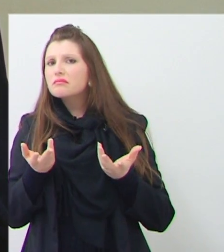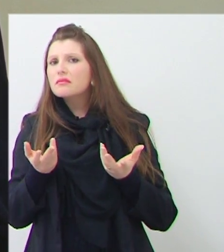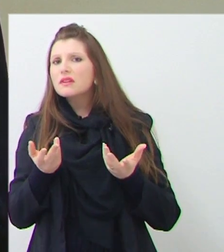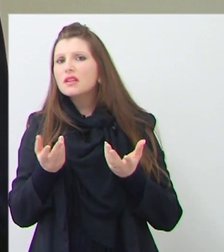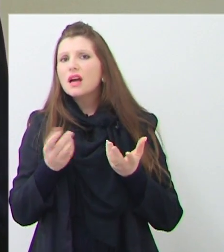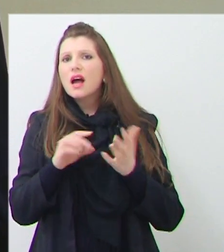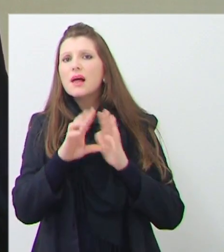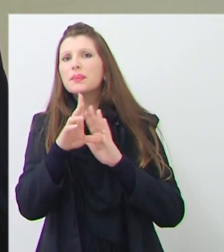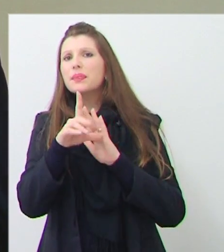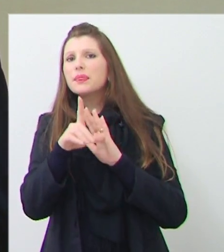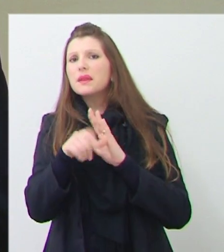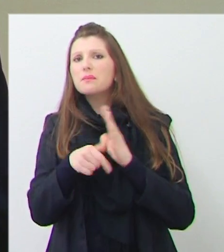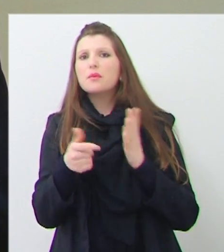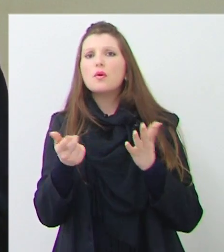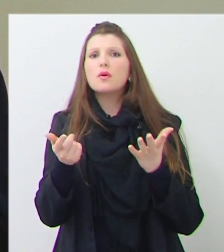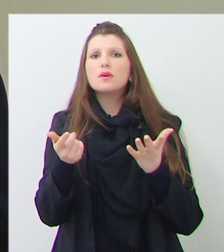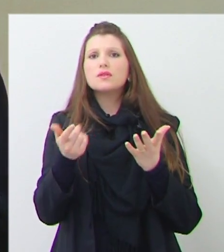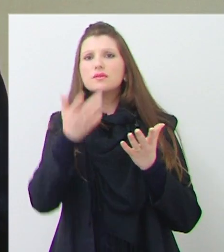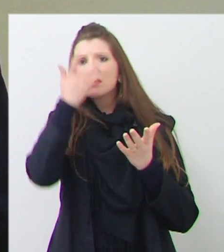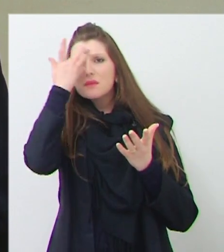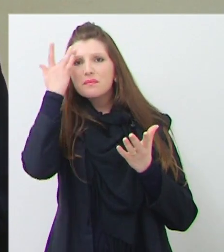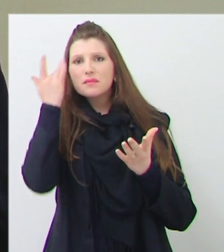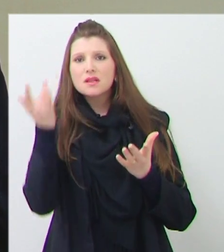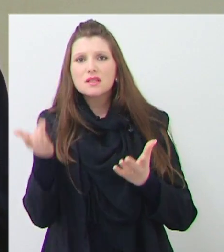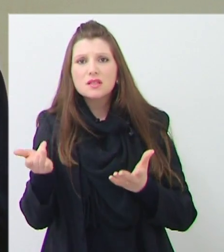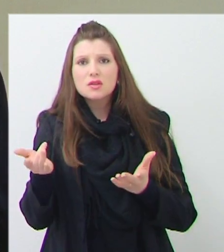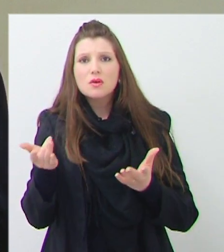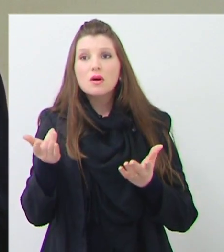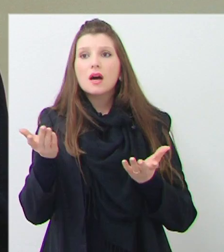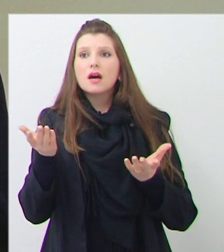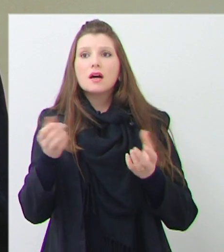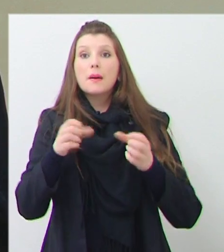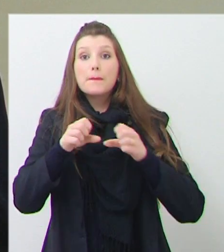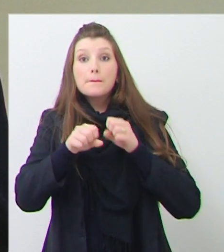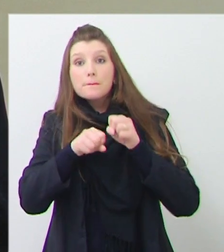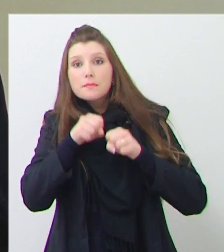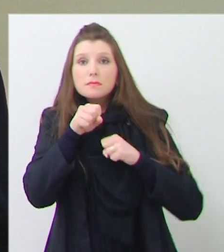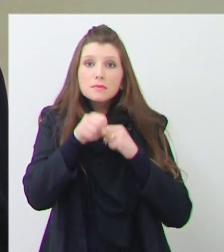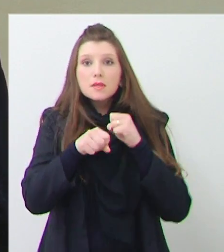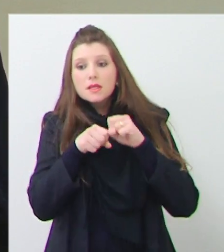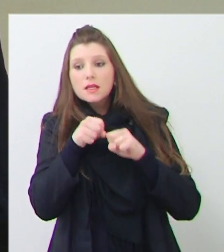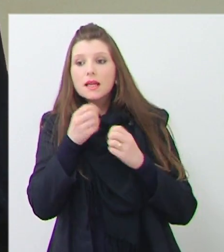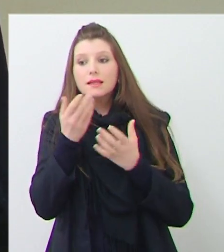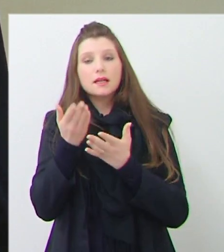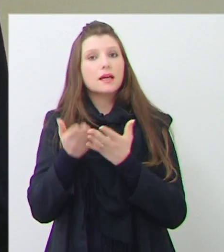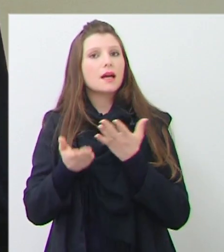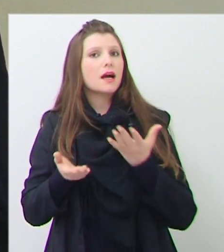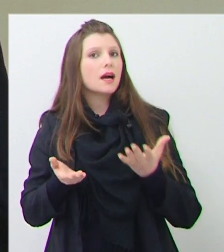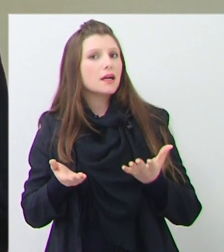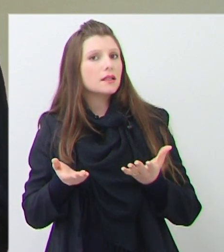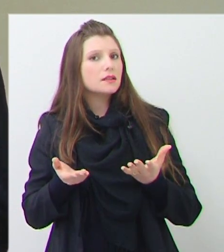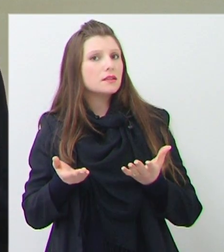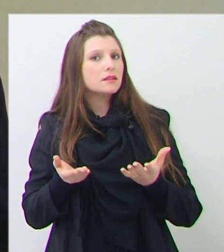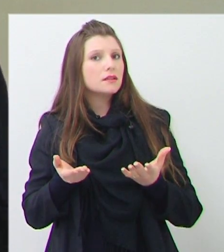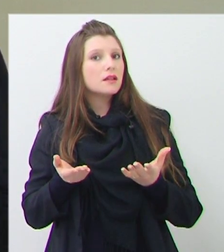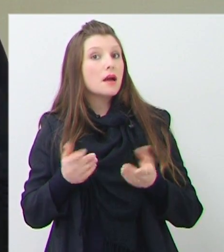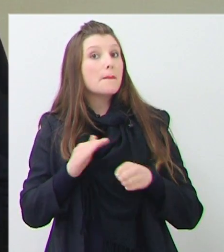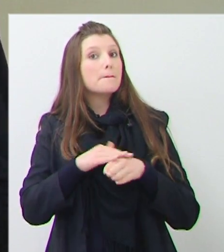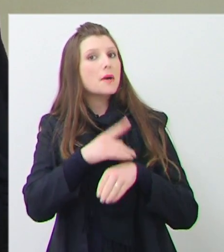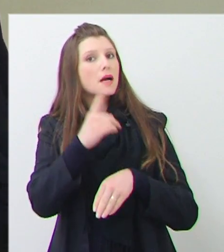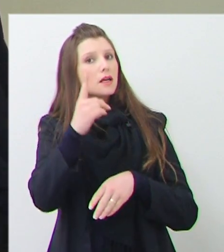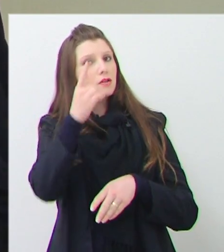cai um ciclista à noite dentro daquela lagoa d'água. Vamos achar mais uma